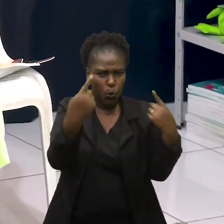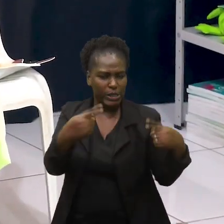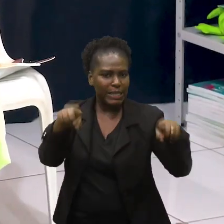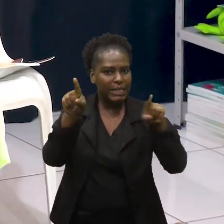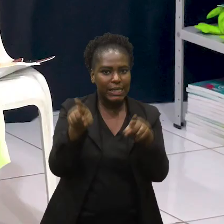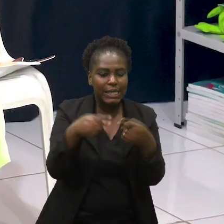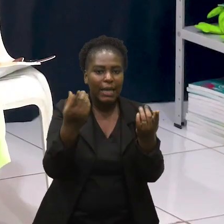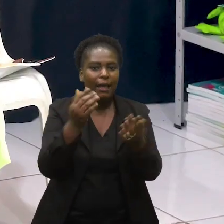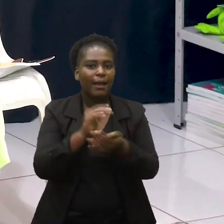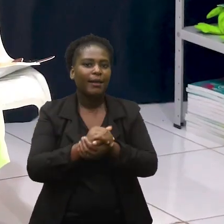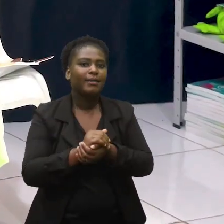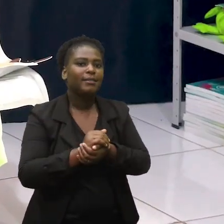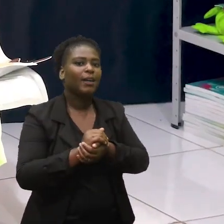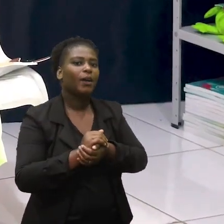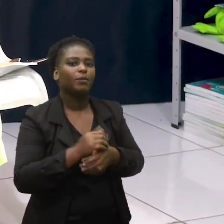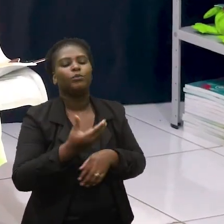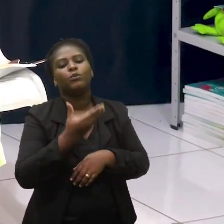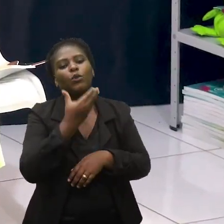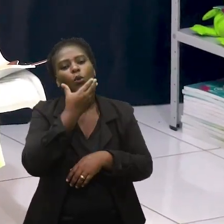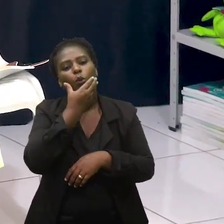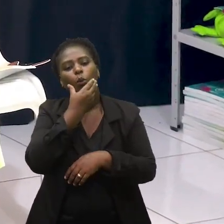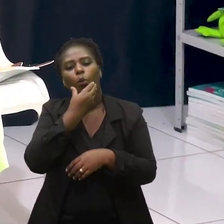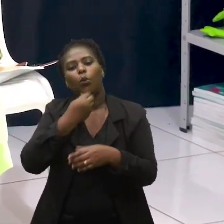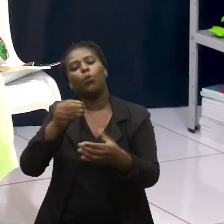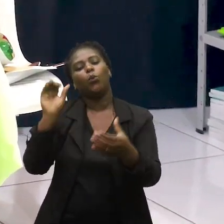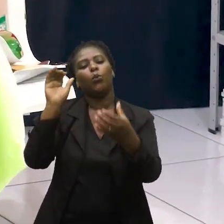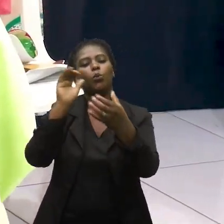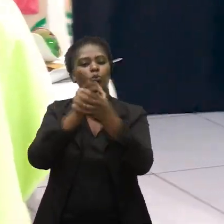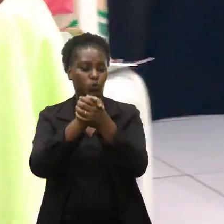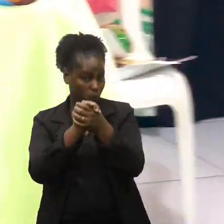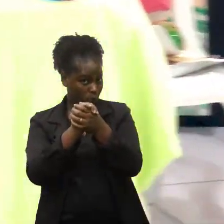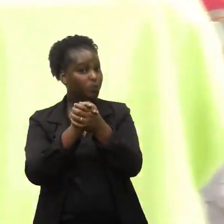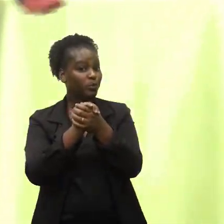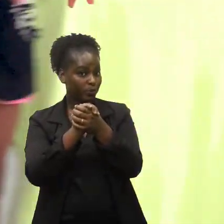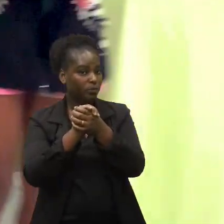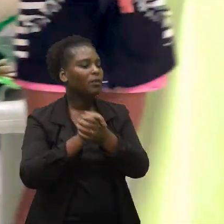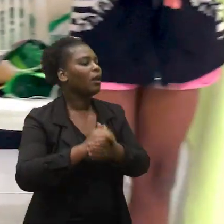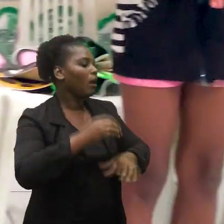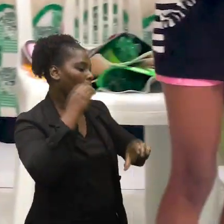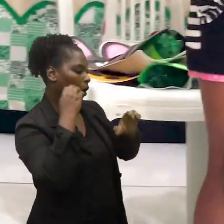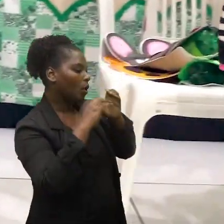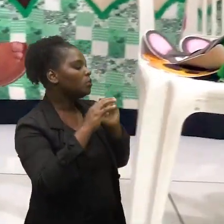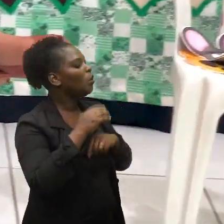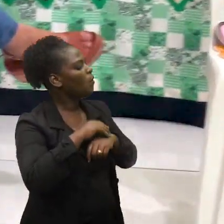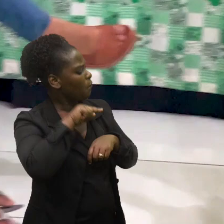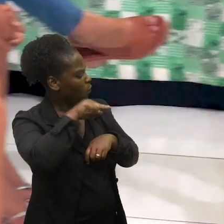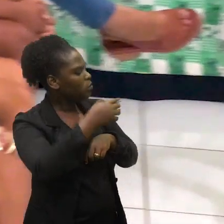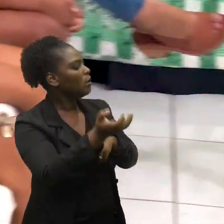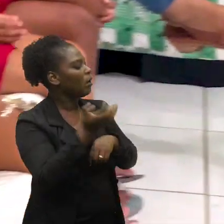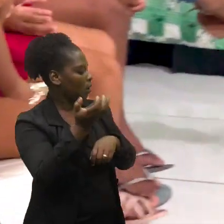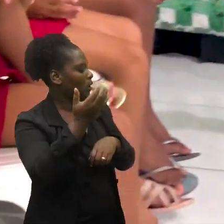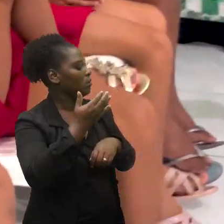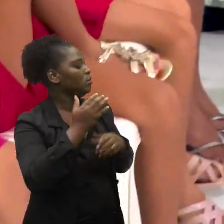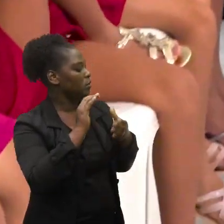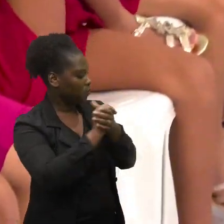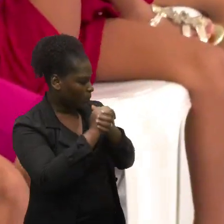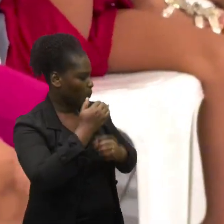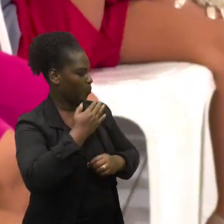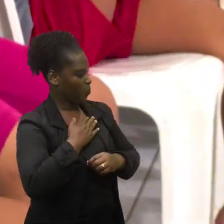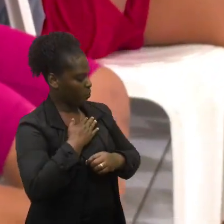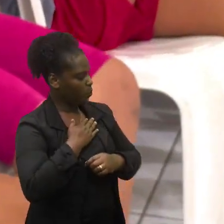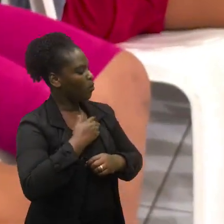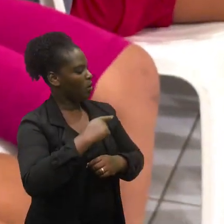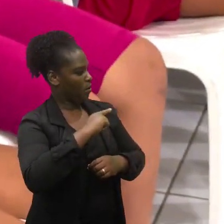cantando: quem quer casar com dono baratinho, que tem chapéu no cabelo e queria